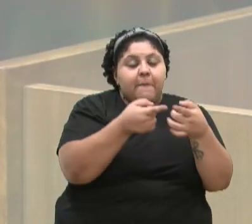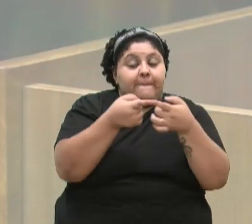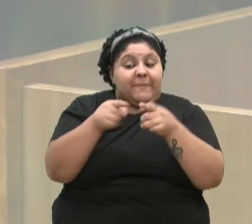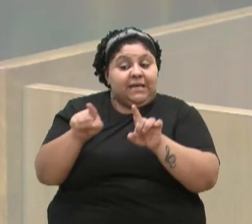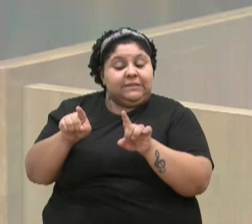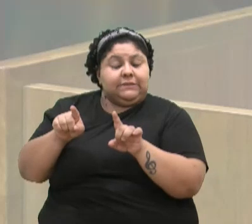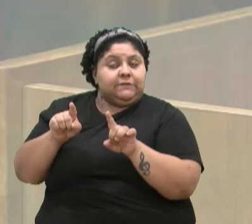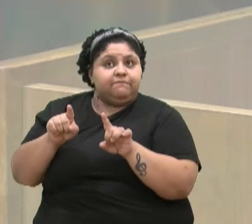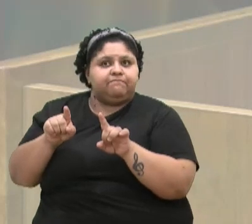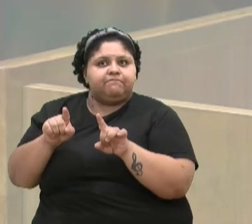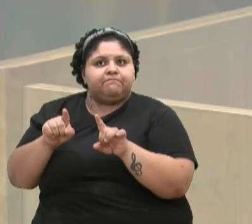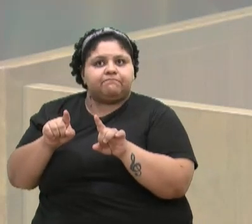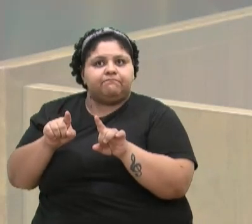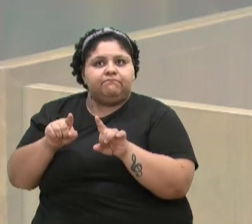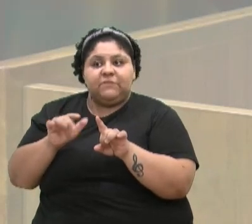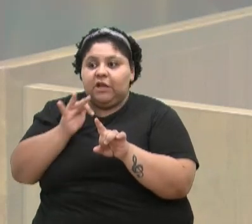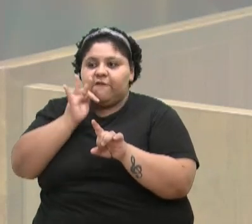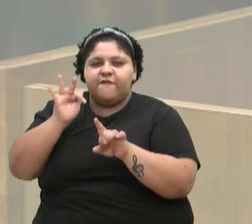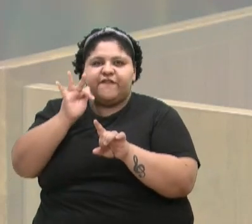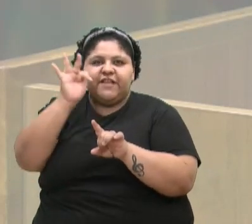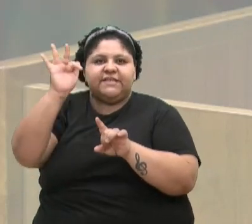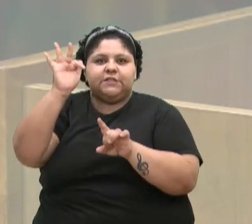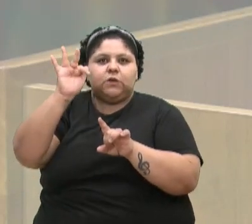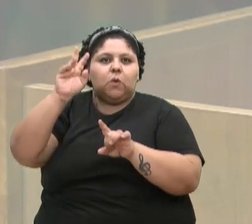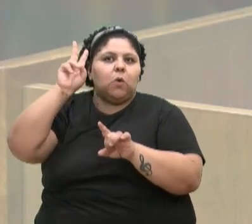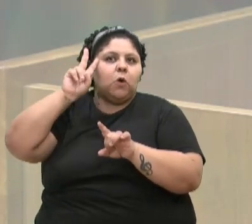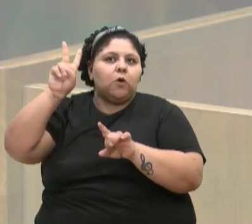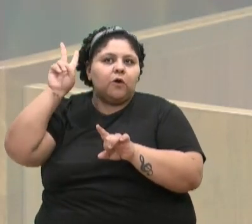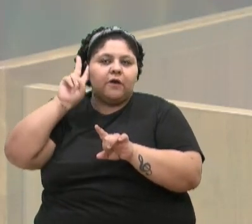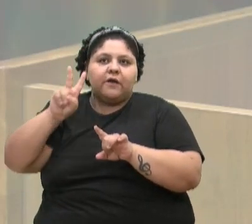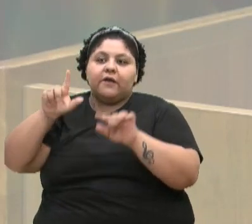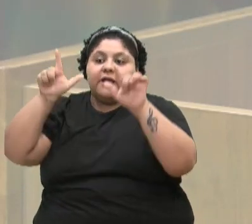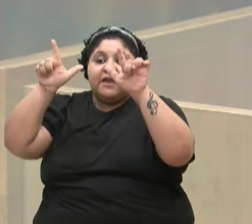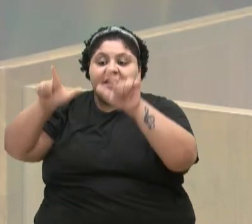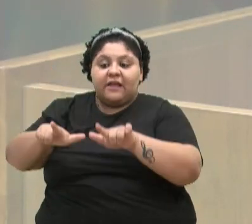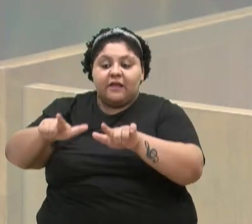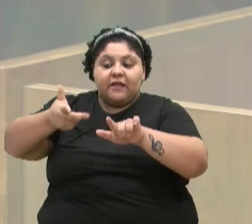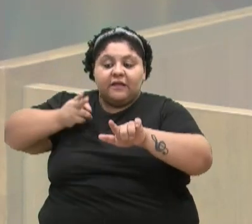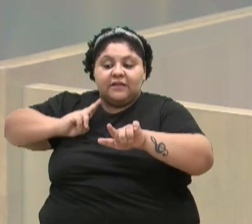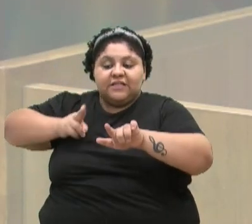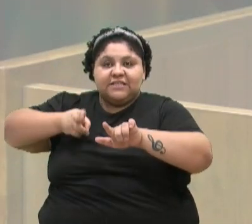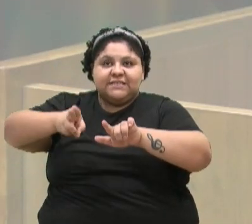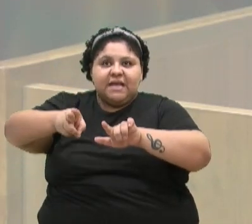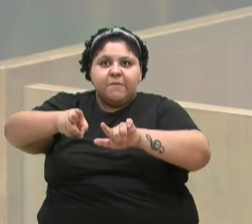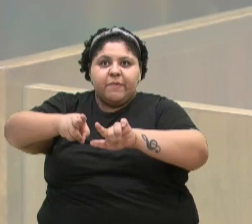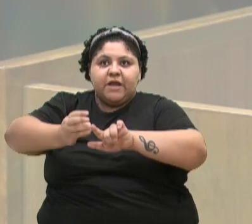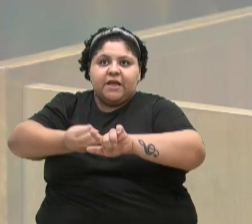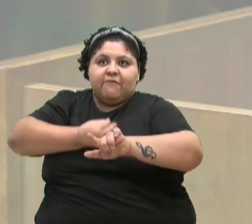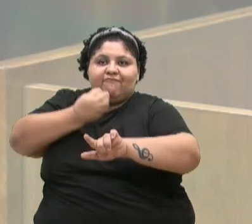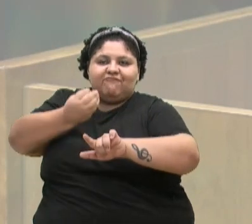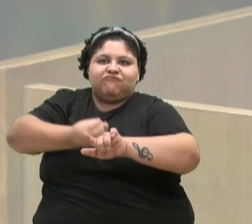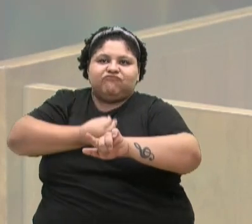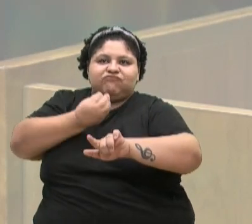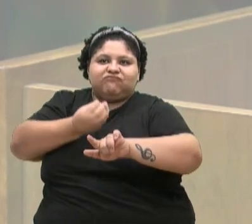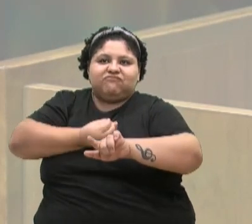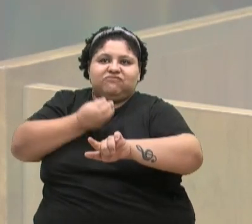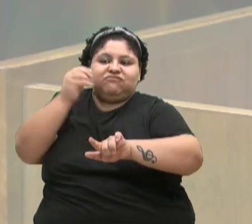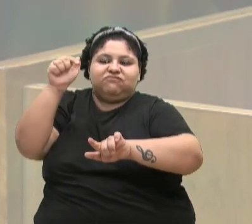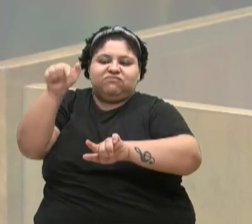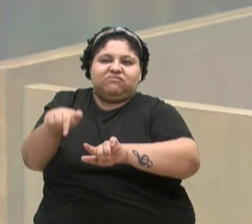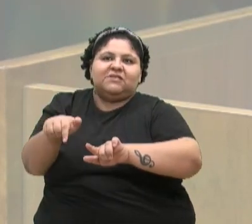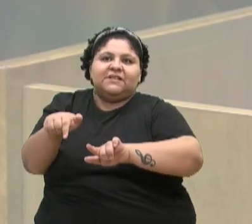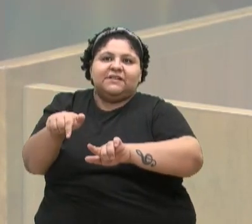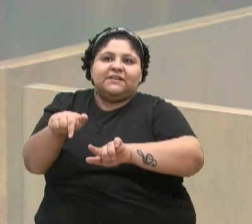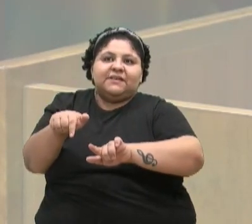grande físico historiador, ele diz que um dos setores que sempre sobreviverá serão